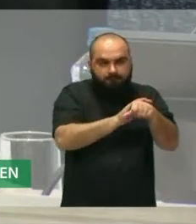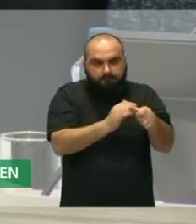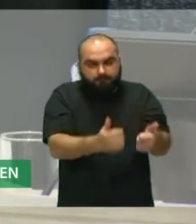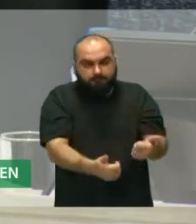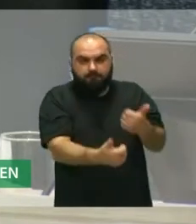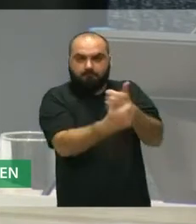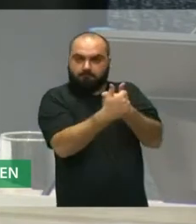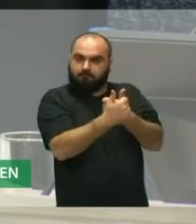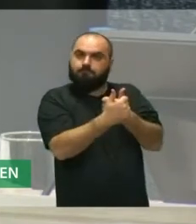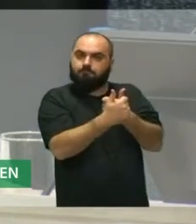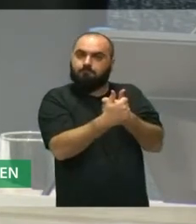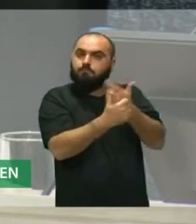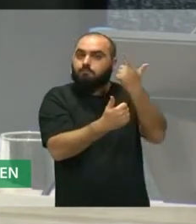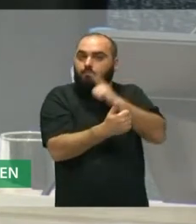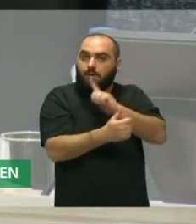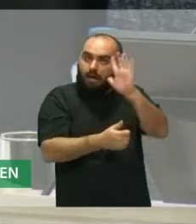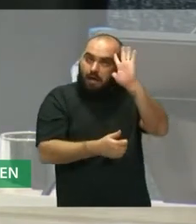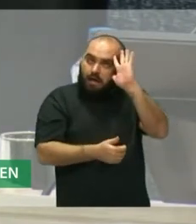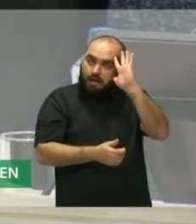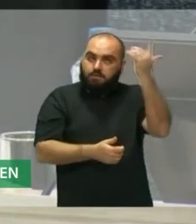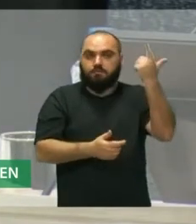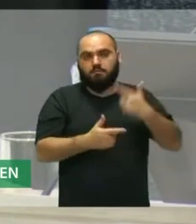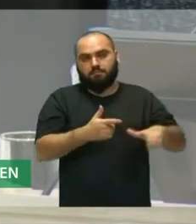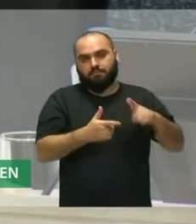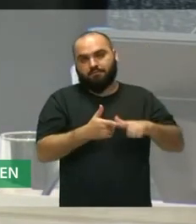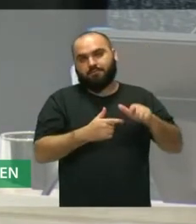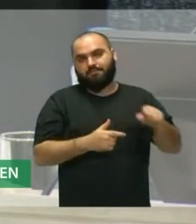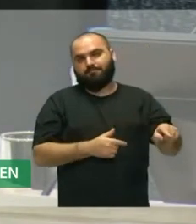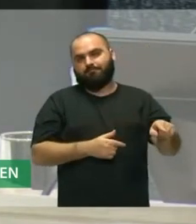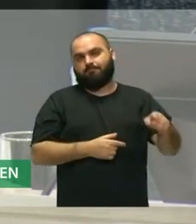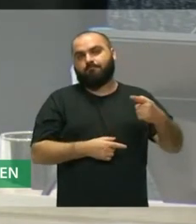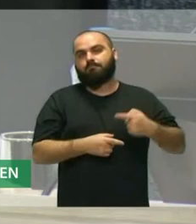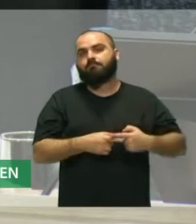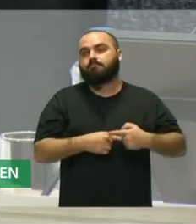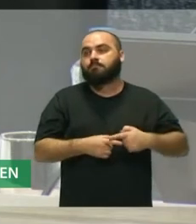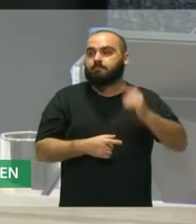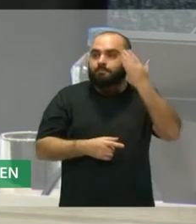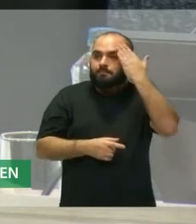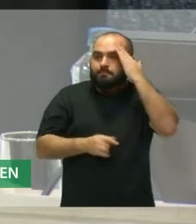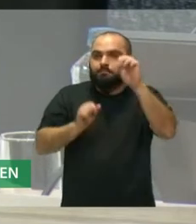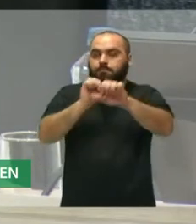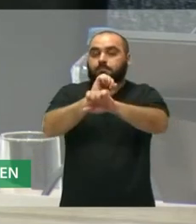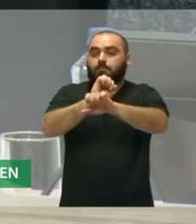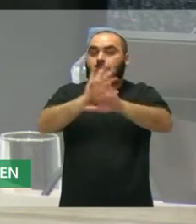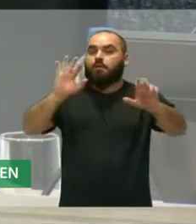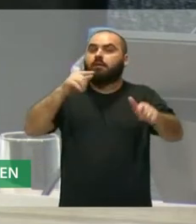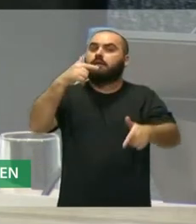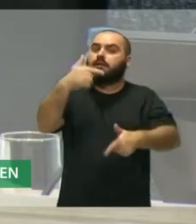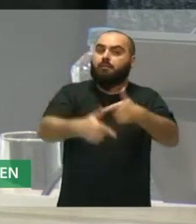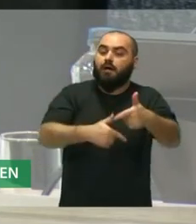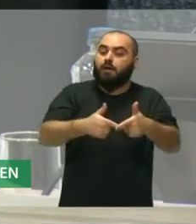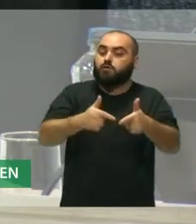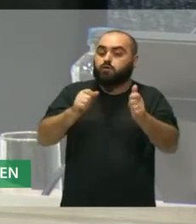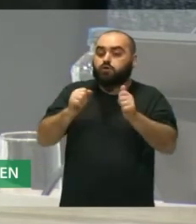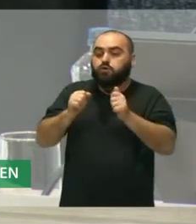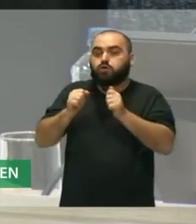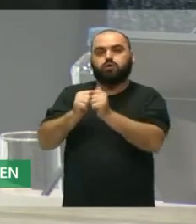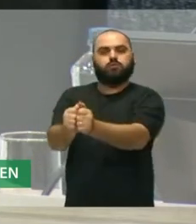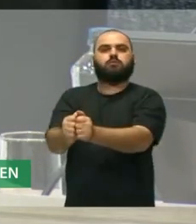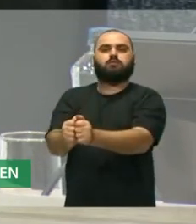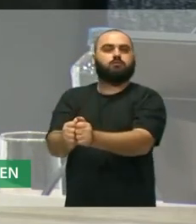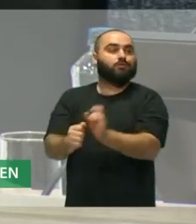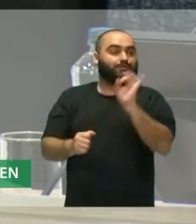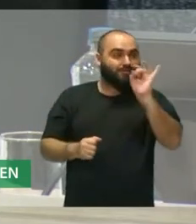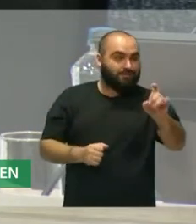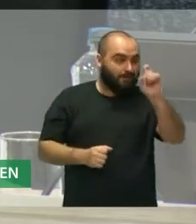proximamente para resolvermos essa questão, porque nós entendemos que é um trabalho a ser feito em conjunto, não só